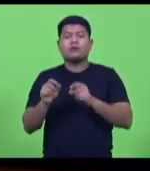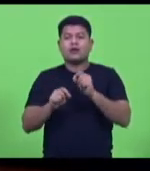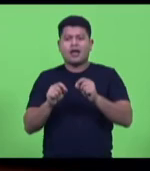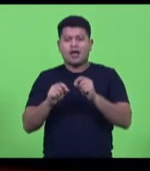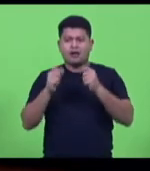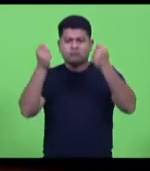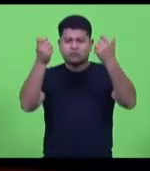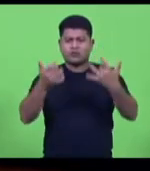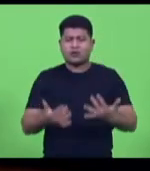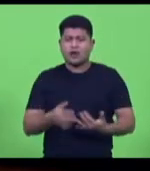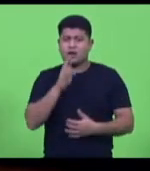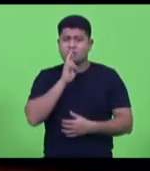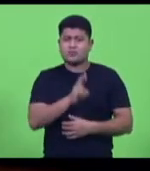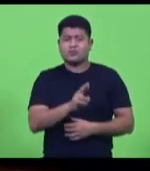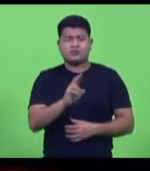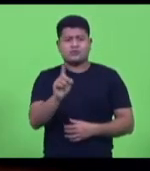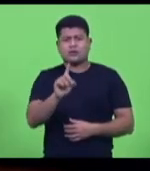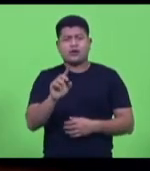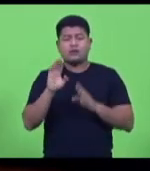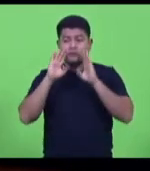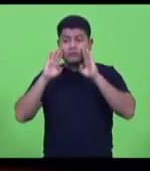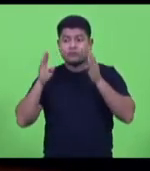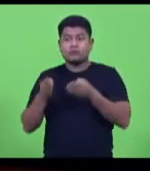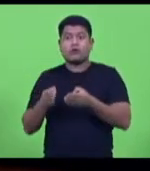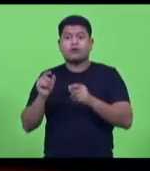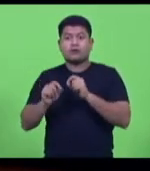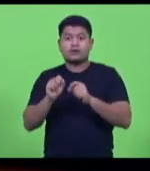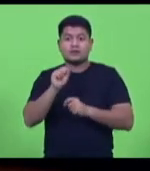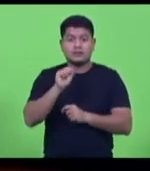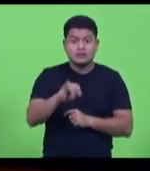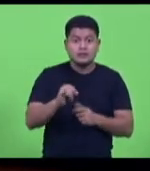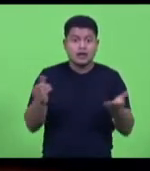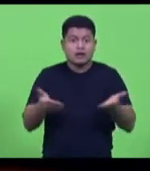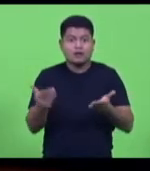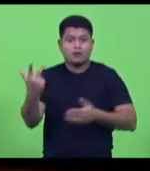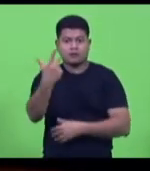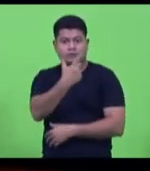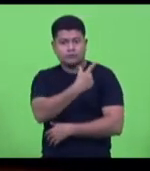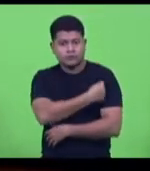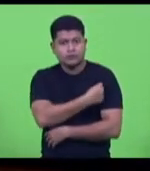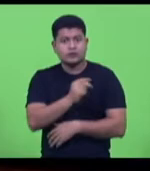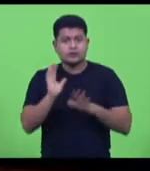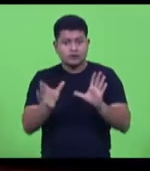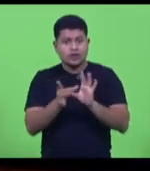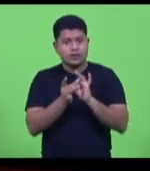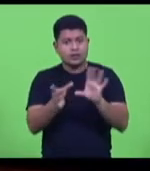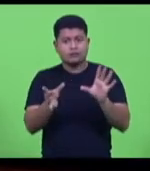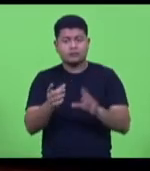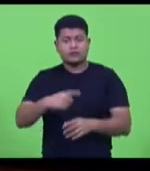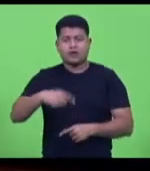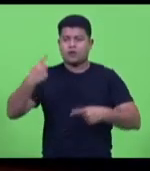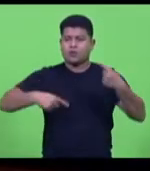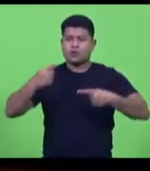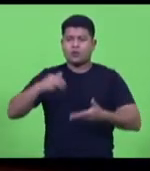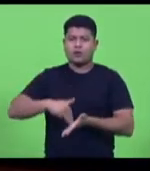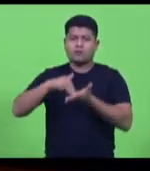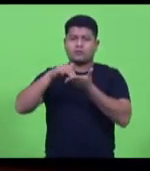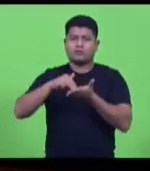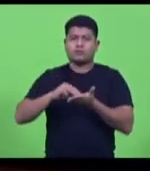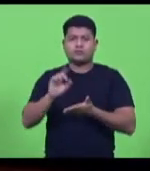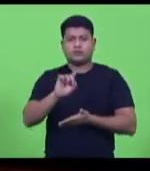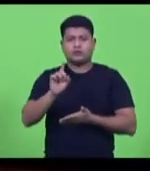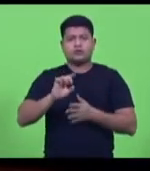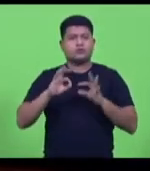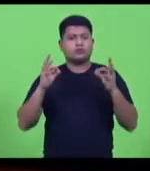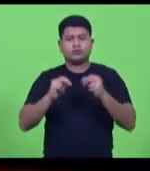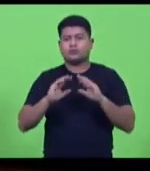se nós tivéssemos vacina nessa altura do ano, nós não estaríamos discutindo essa moção, nós estaríamos com todas as escolas